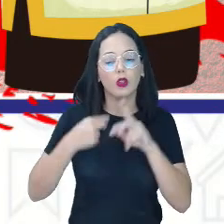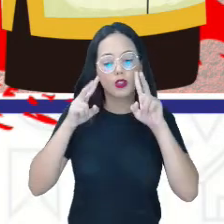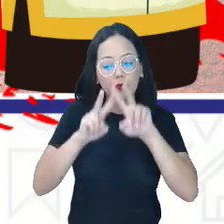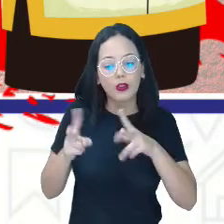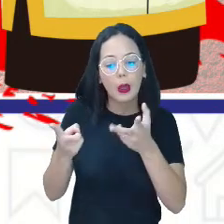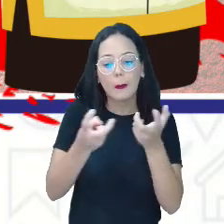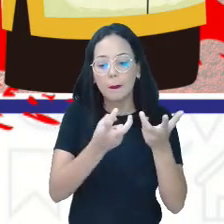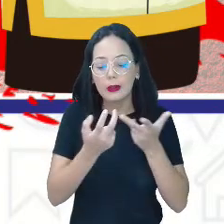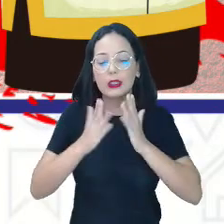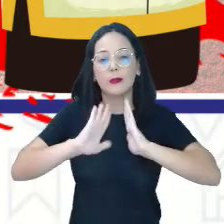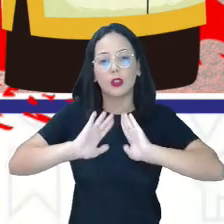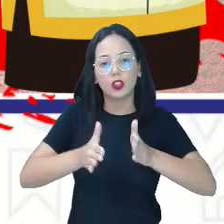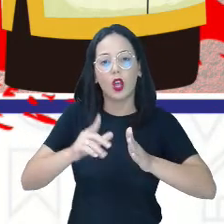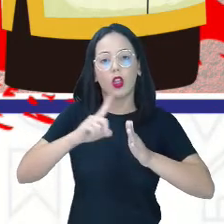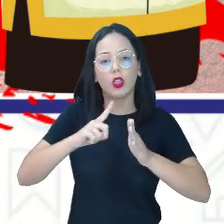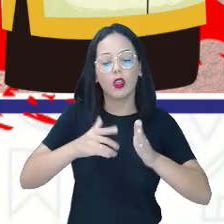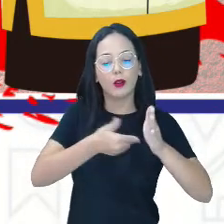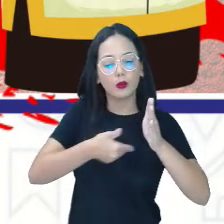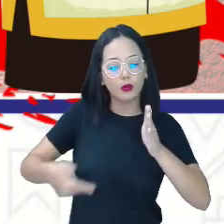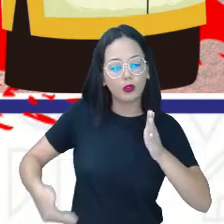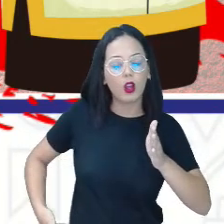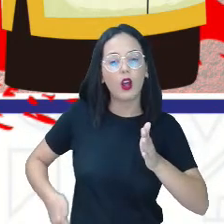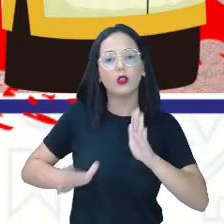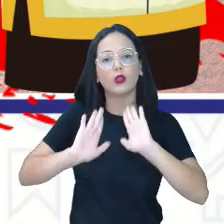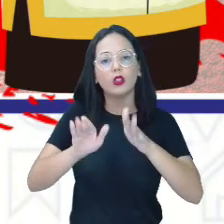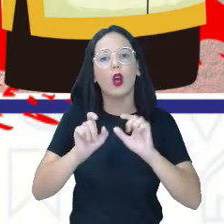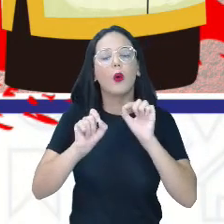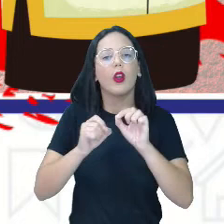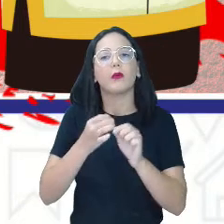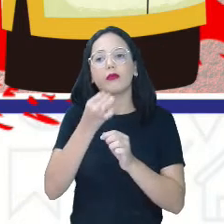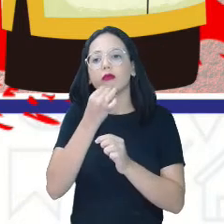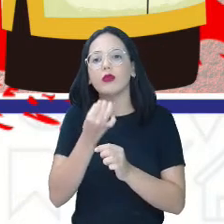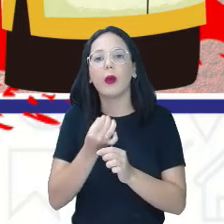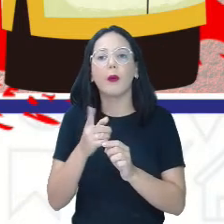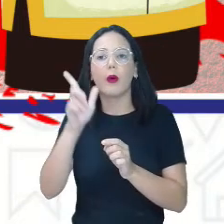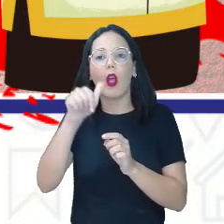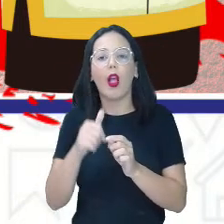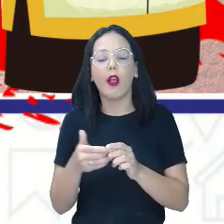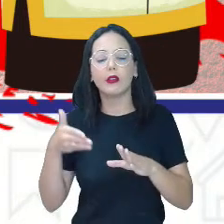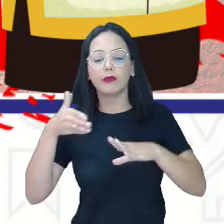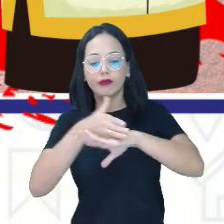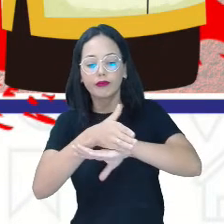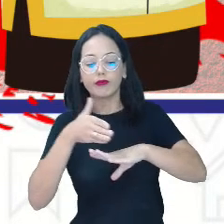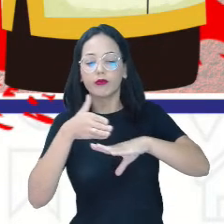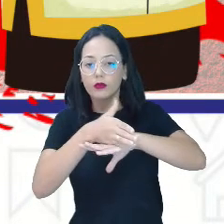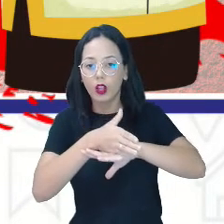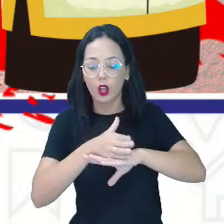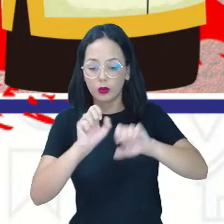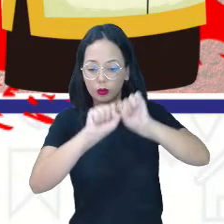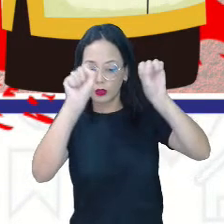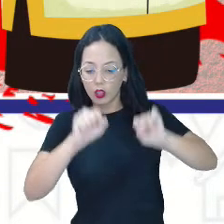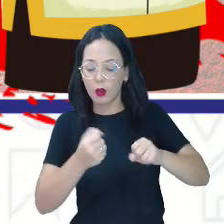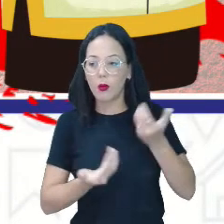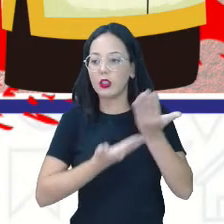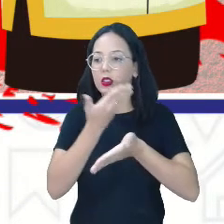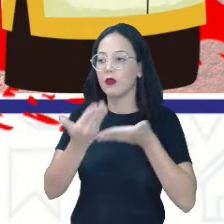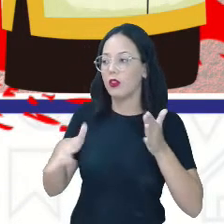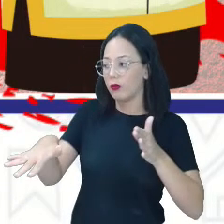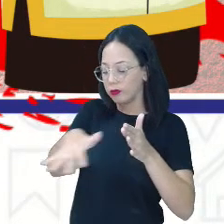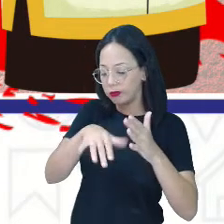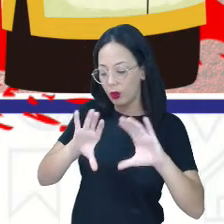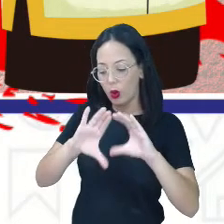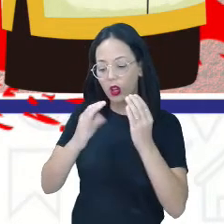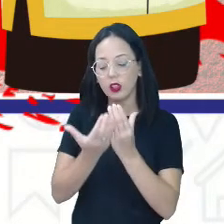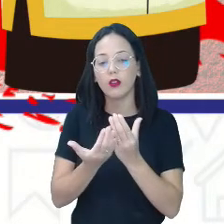que esses estados eles costumavam recrutar ali num sistema de servidão coletiva ou